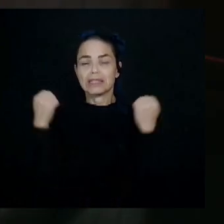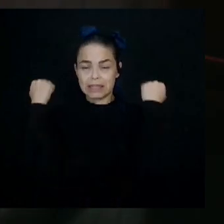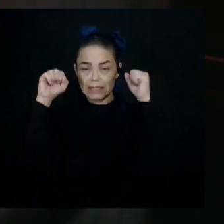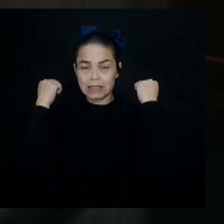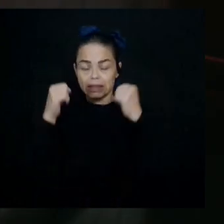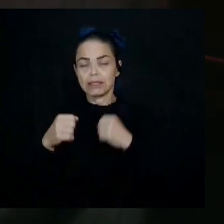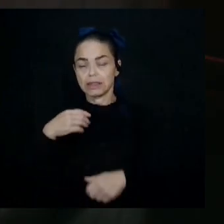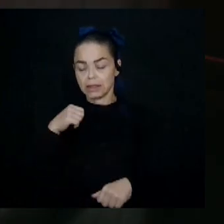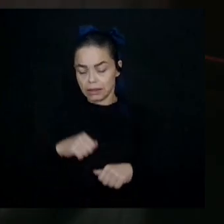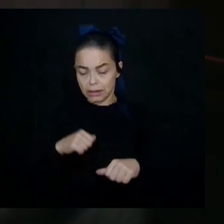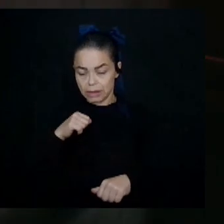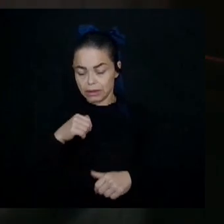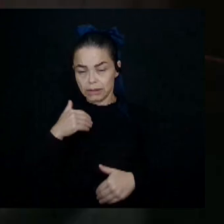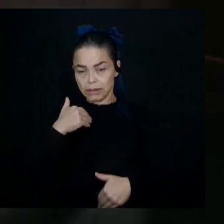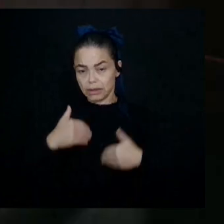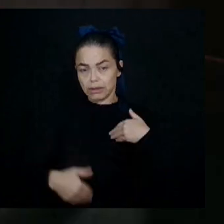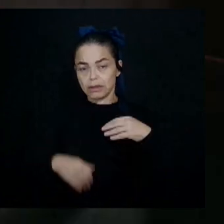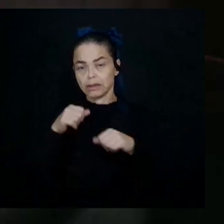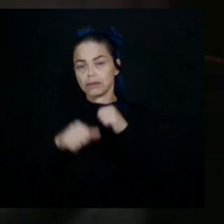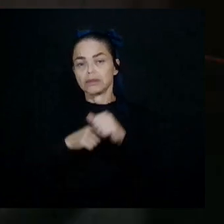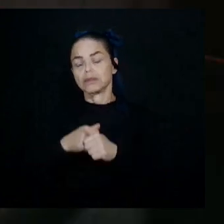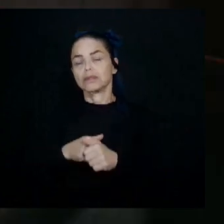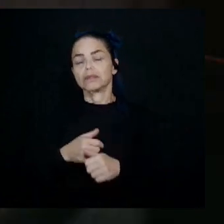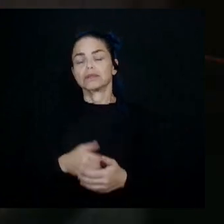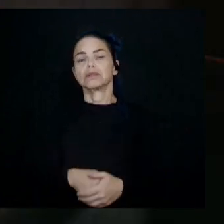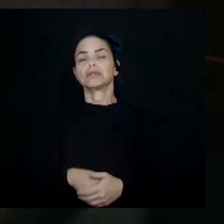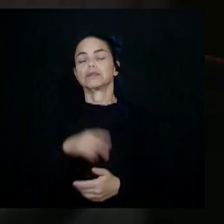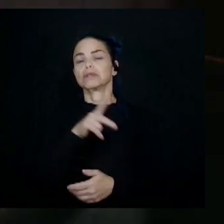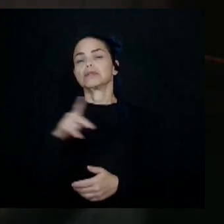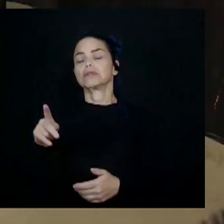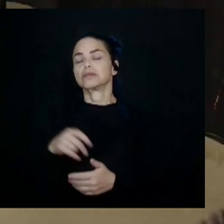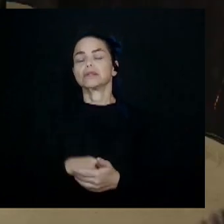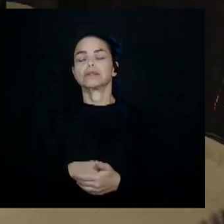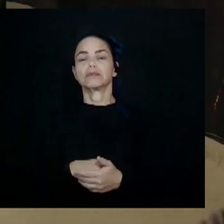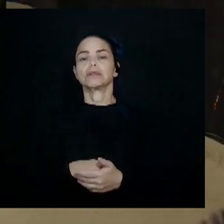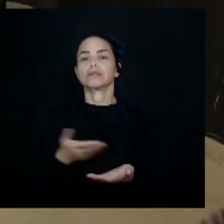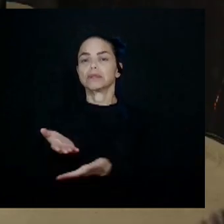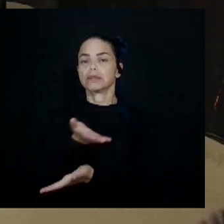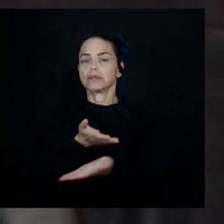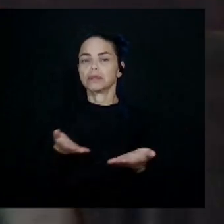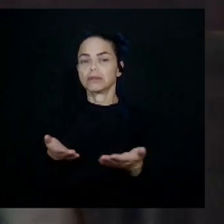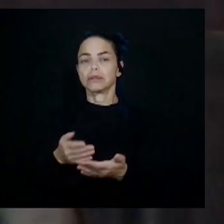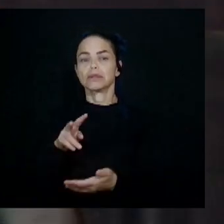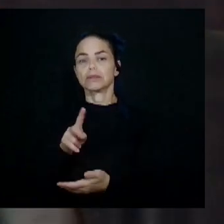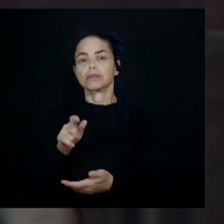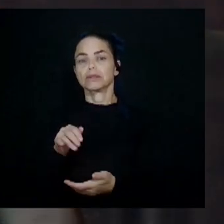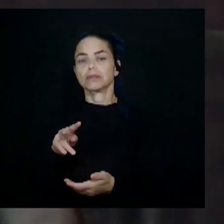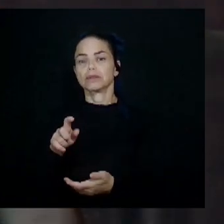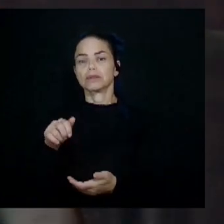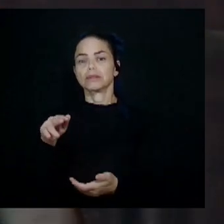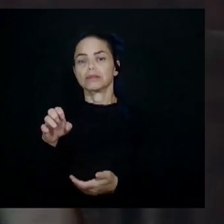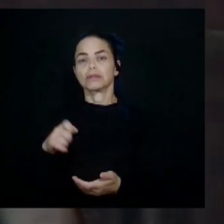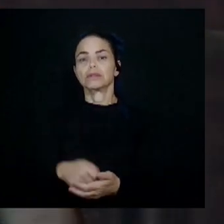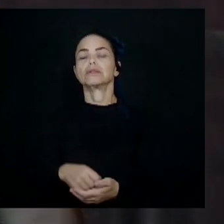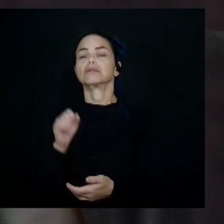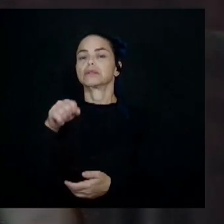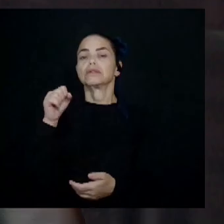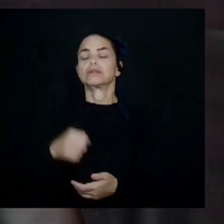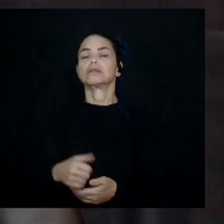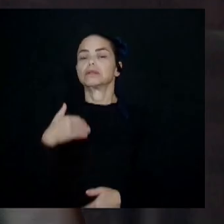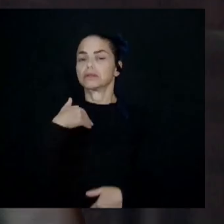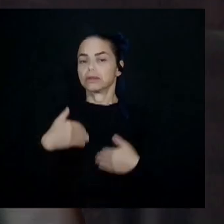chega cedo? Como o professor deve mediar isso, Viviane? Vamos lá, Sim, escola. o comportamento pode ficar